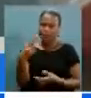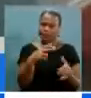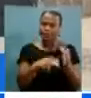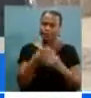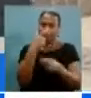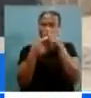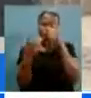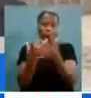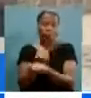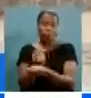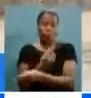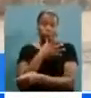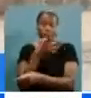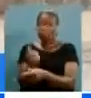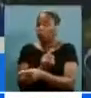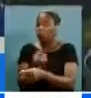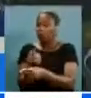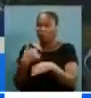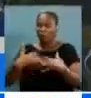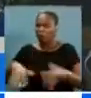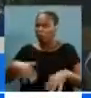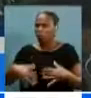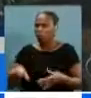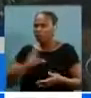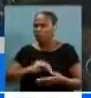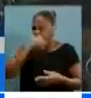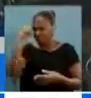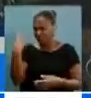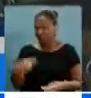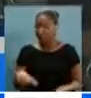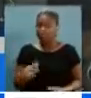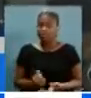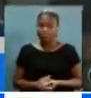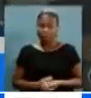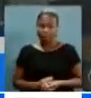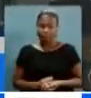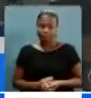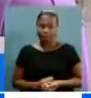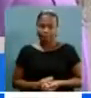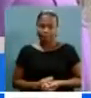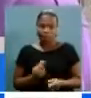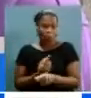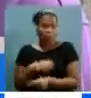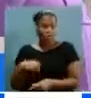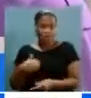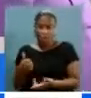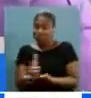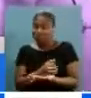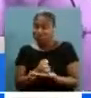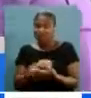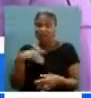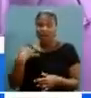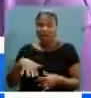dos consumidores que dizem que as coisas estão cada vez mais difíceis. Verdura está tudo caro. Banana,